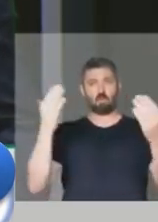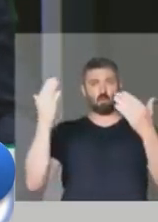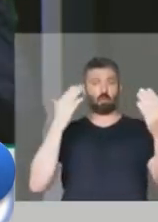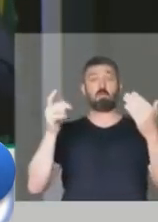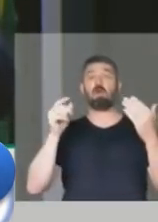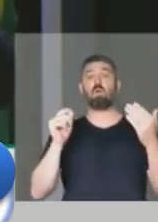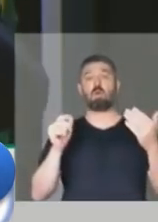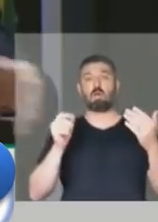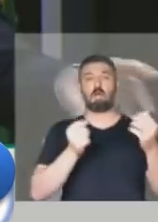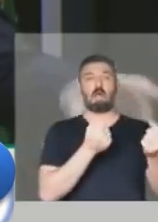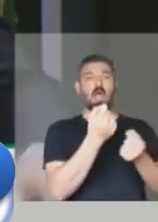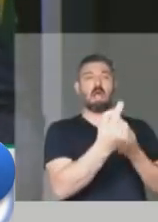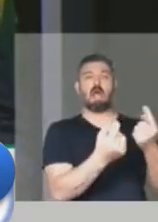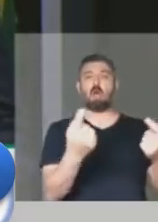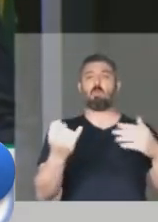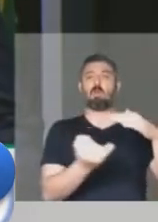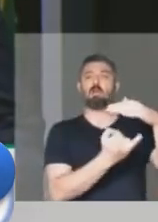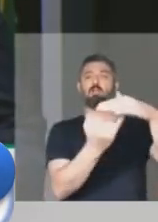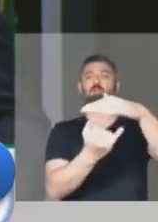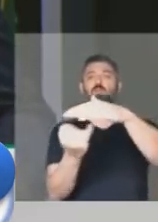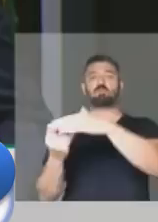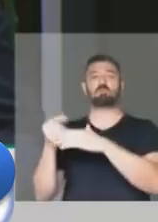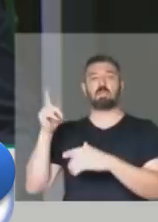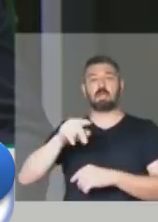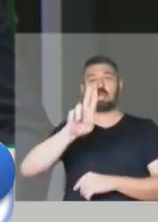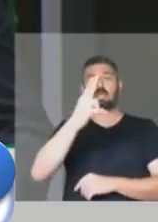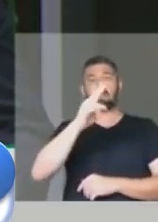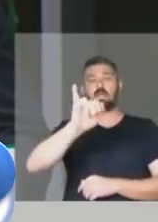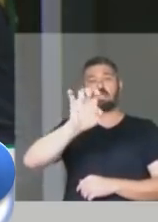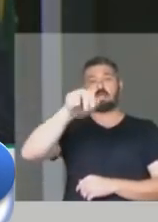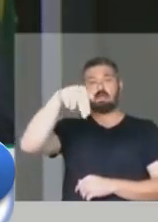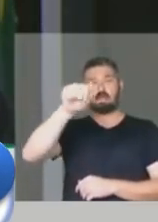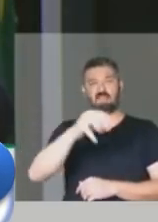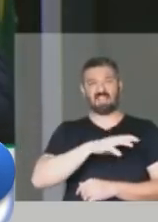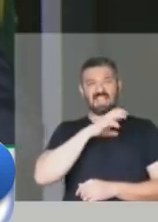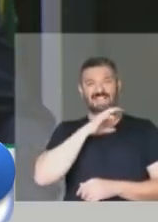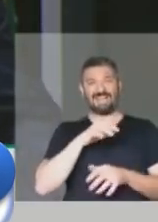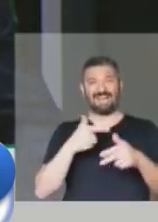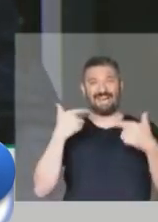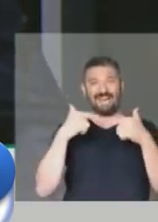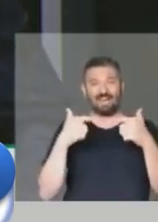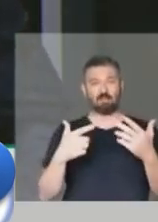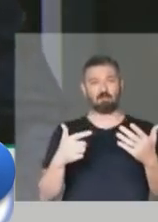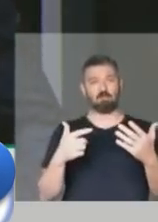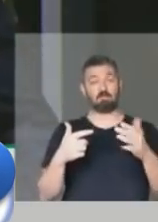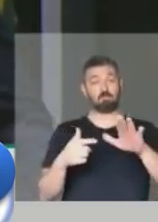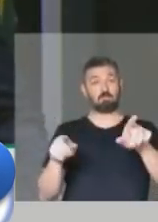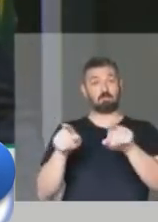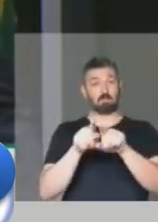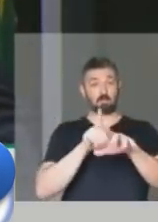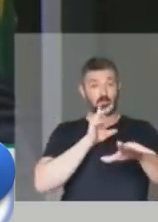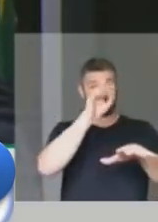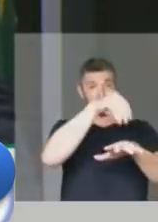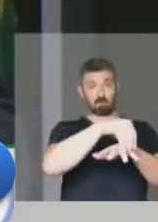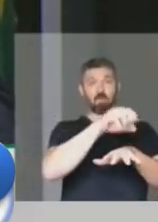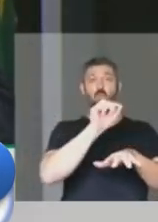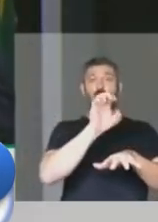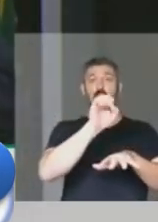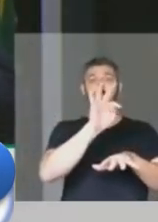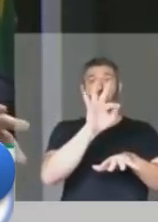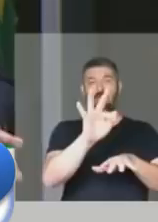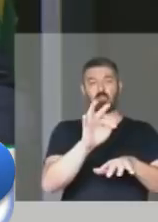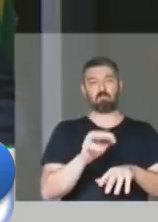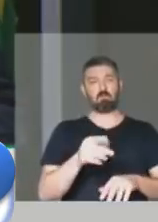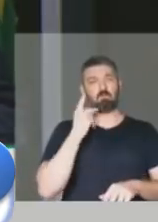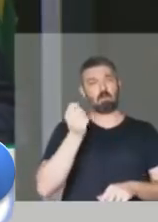comparando determinadas instituições com hienas. E ali estaria também o STF, dizendo que é